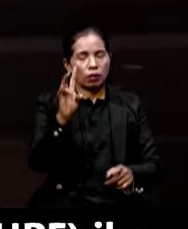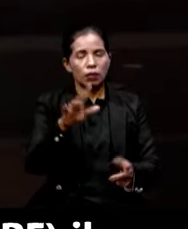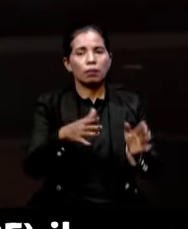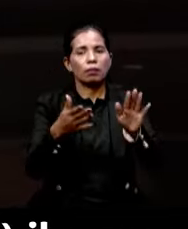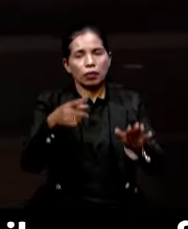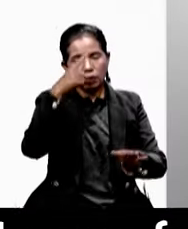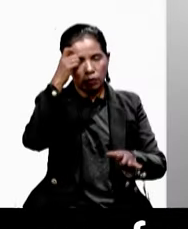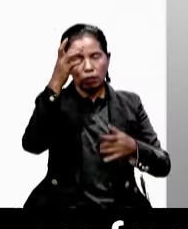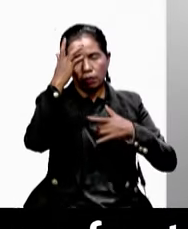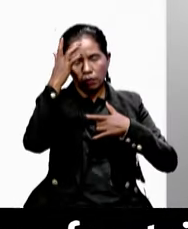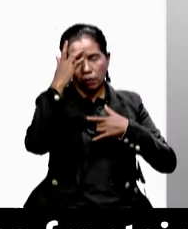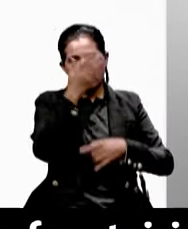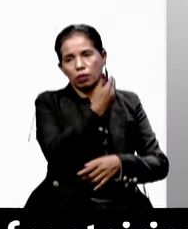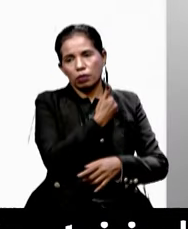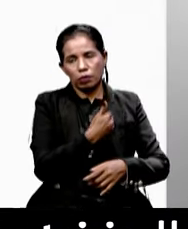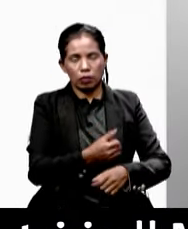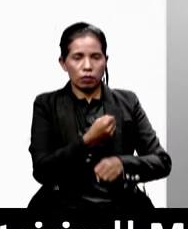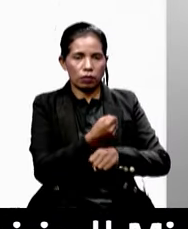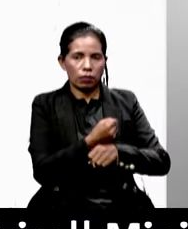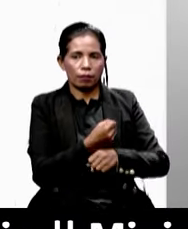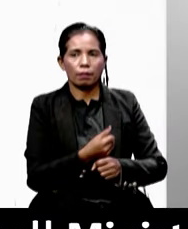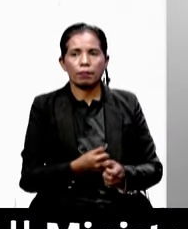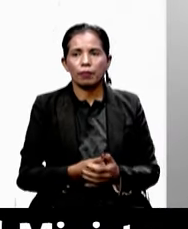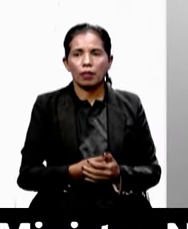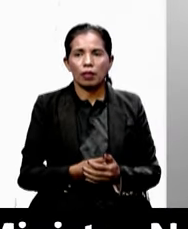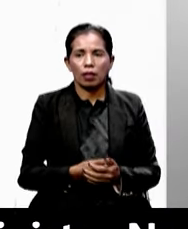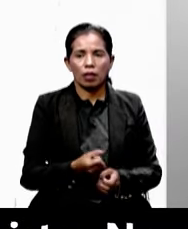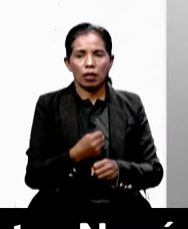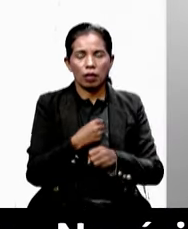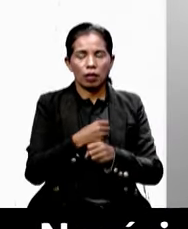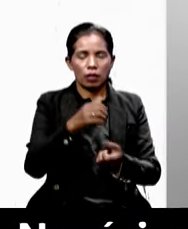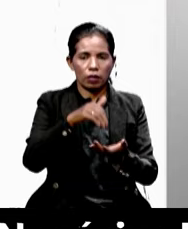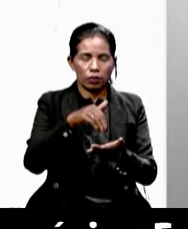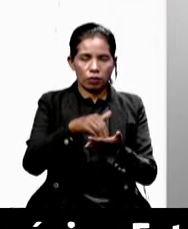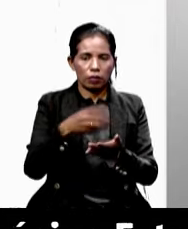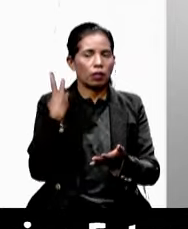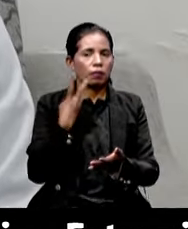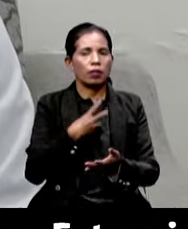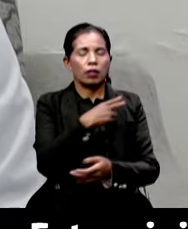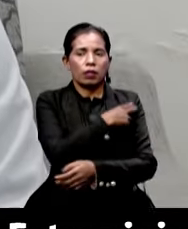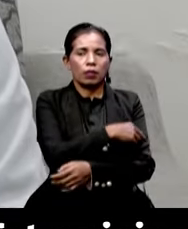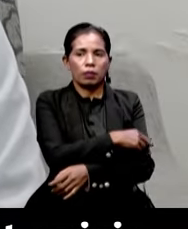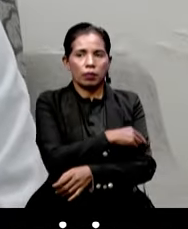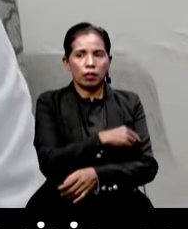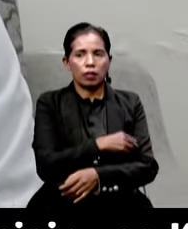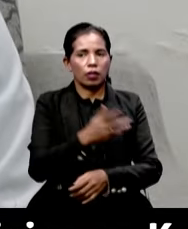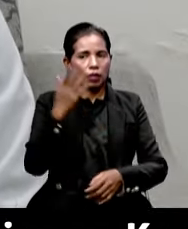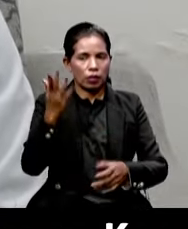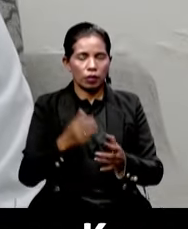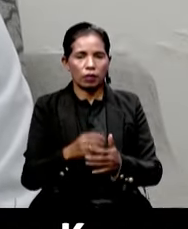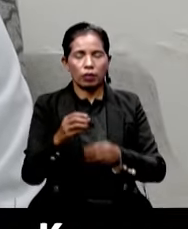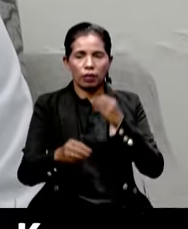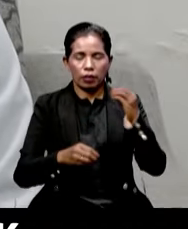causa usi moras struk ho tipu hemoraisiko. Mihala studi dia iam nea hospital, ia ne